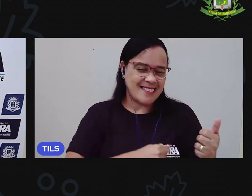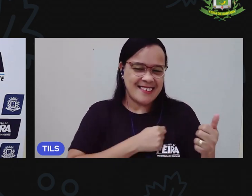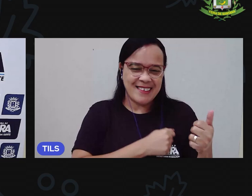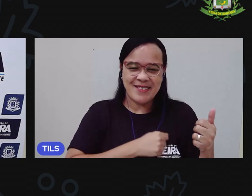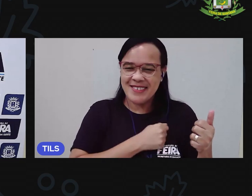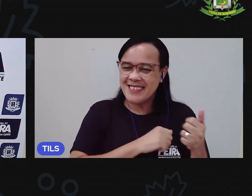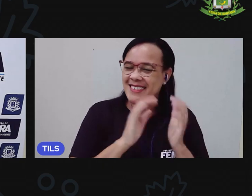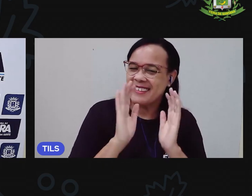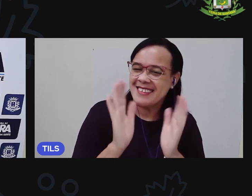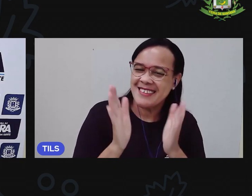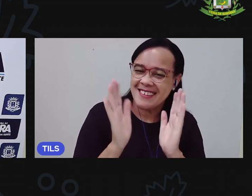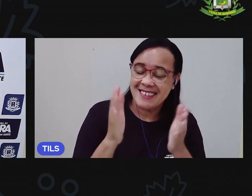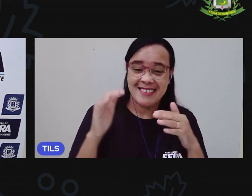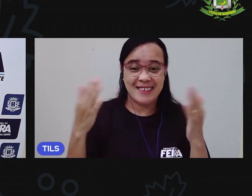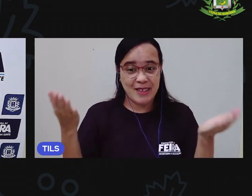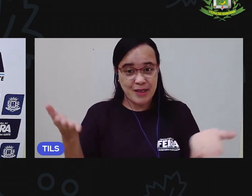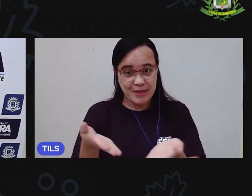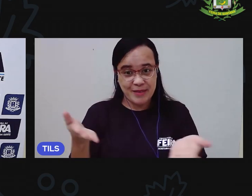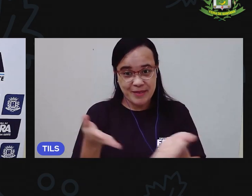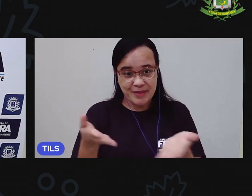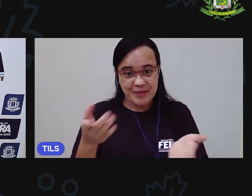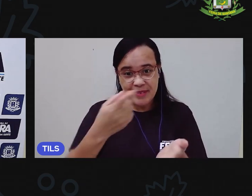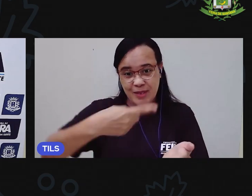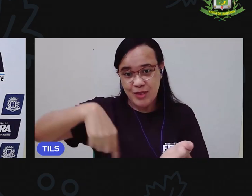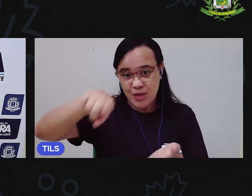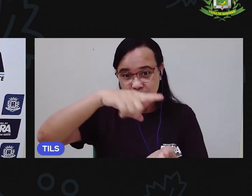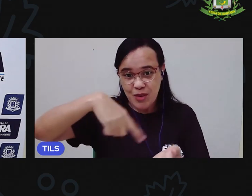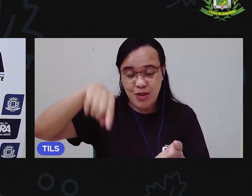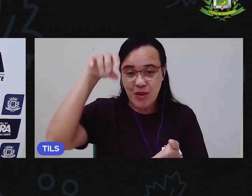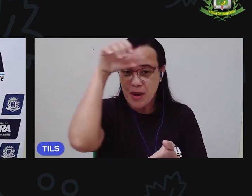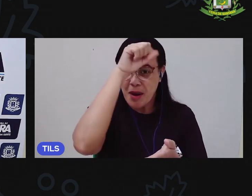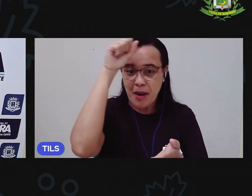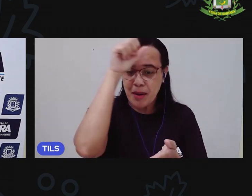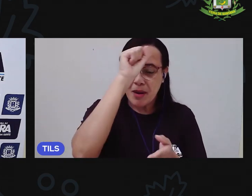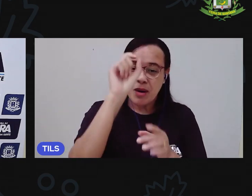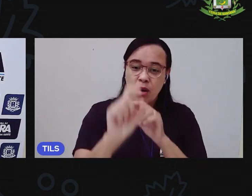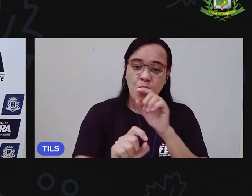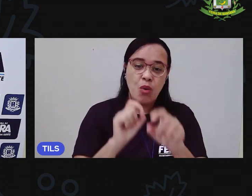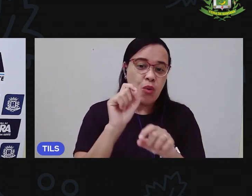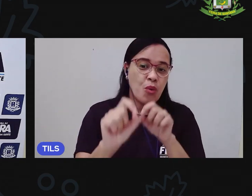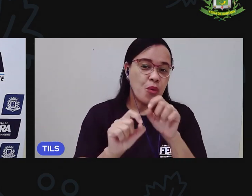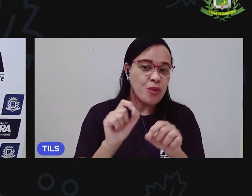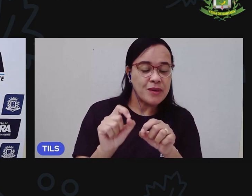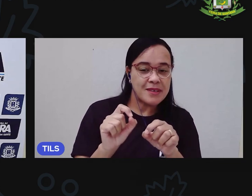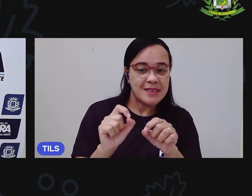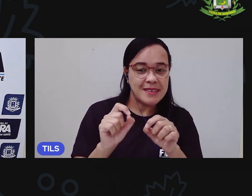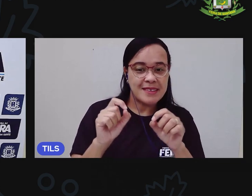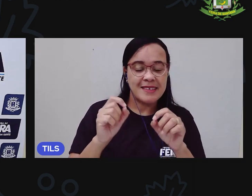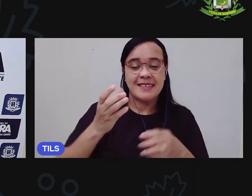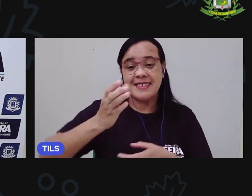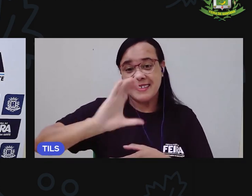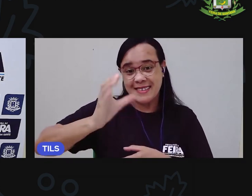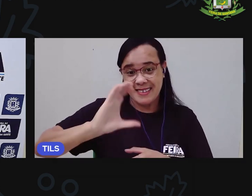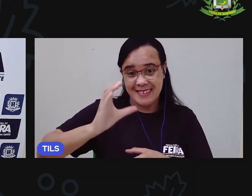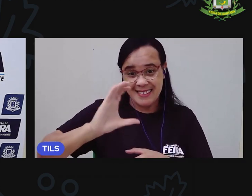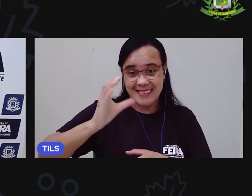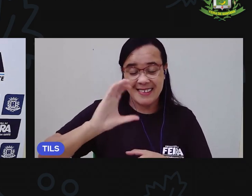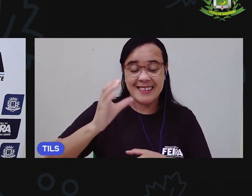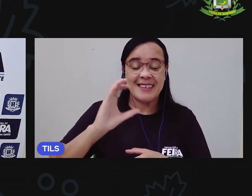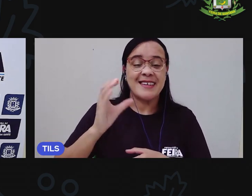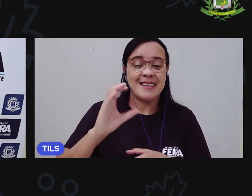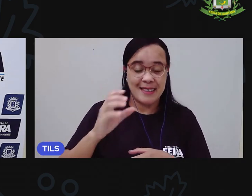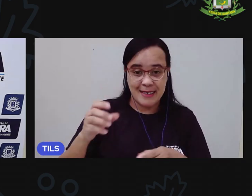saudade hoje a gente vai aprender na aula de Ciências da Natureza e